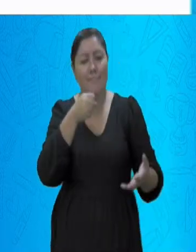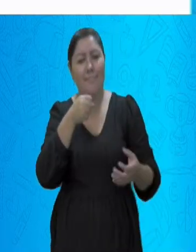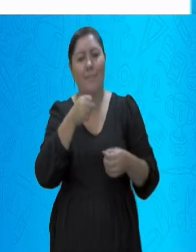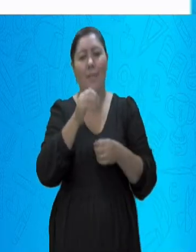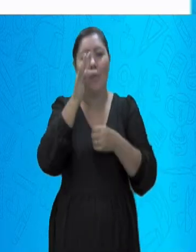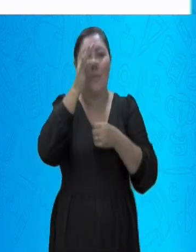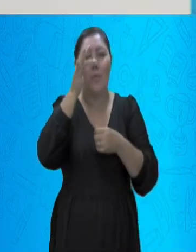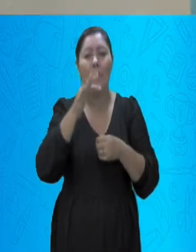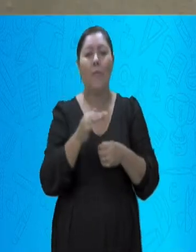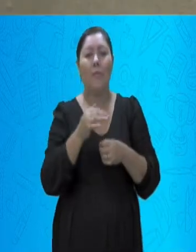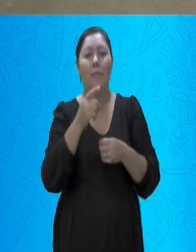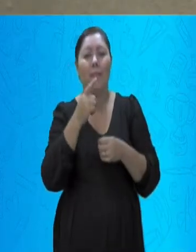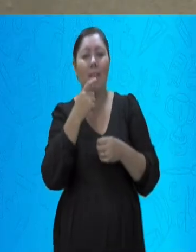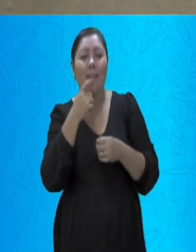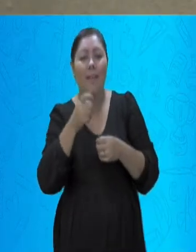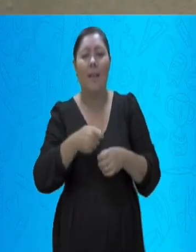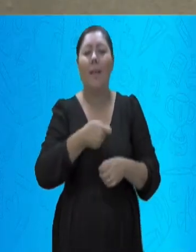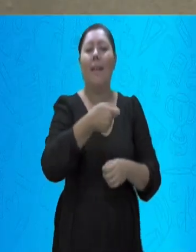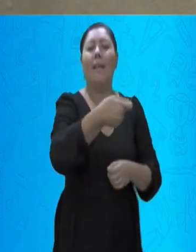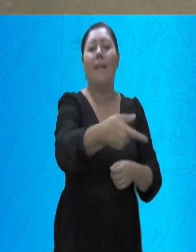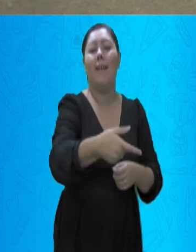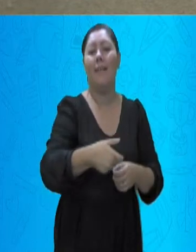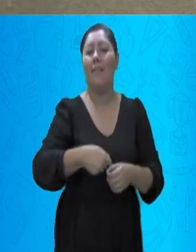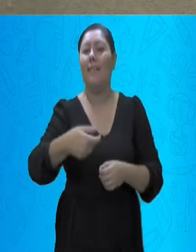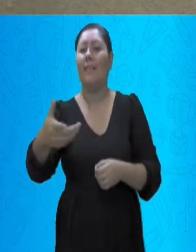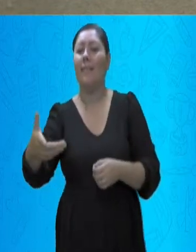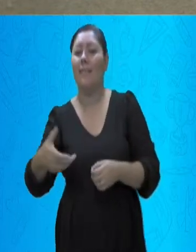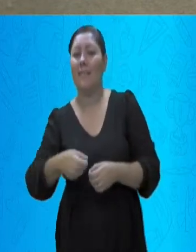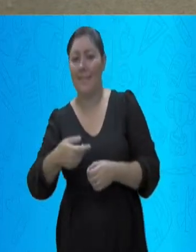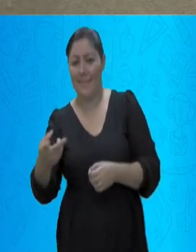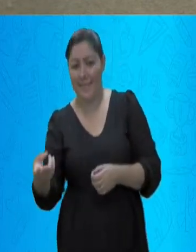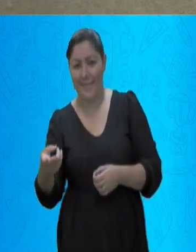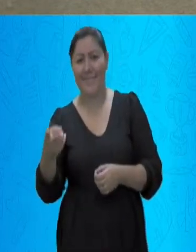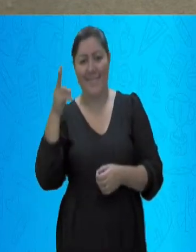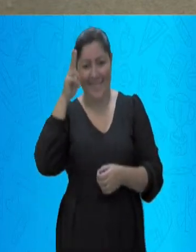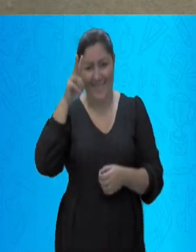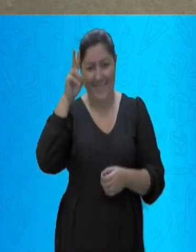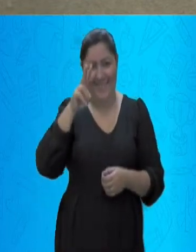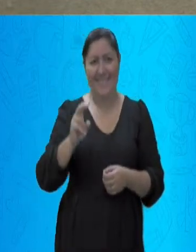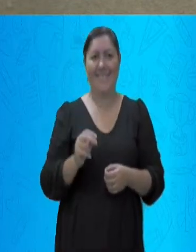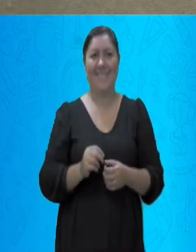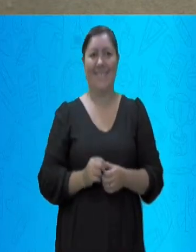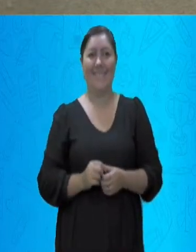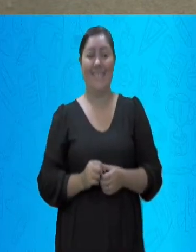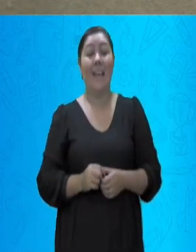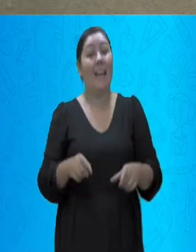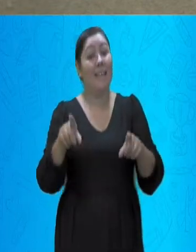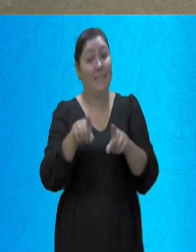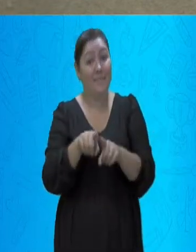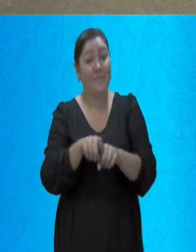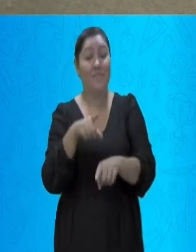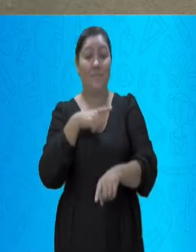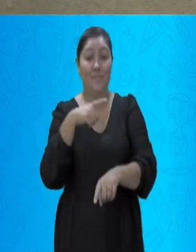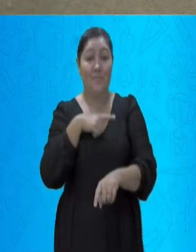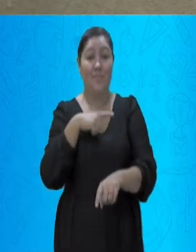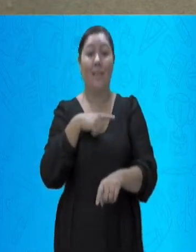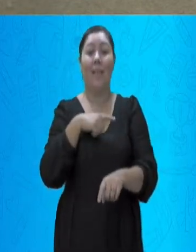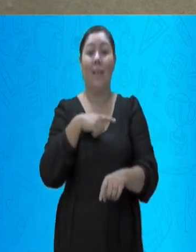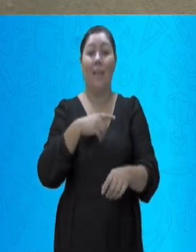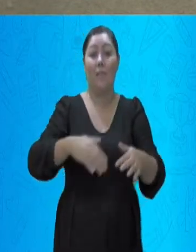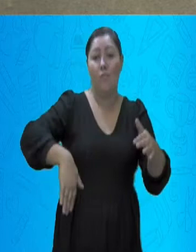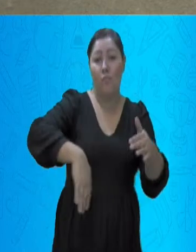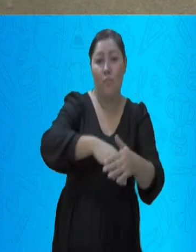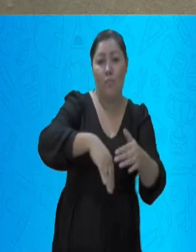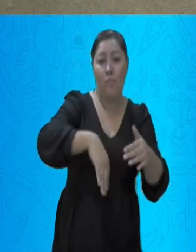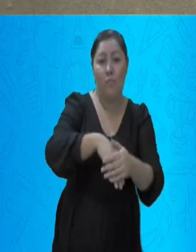de futebol. Jogador de futebol Roberto Carlos. Ele também tem o nome do Roberto Carlos, mas ele não